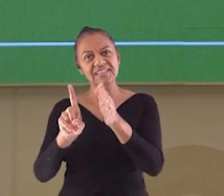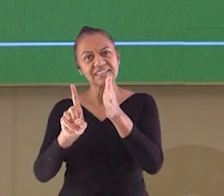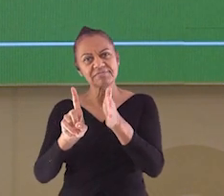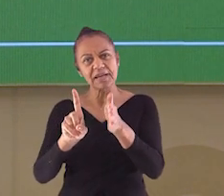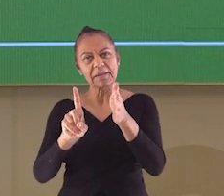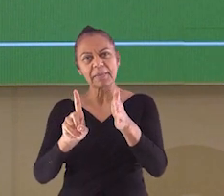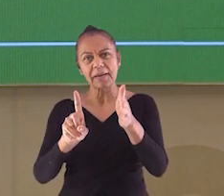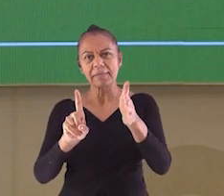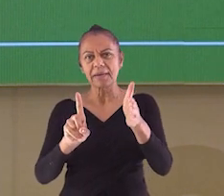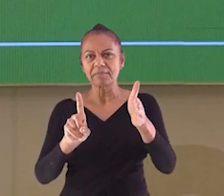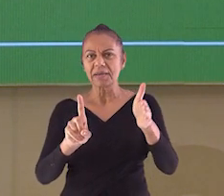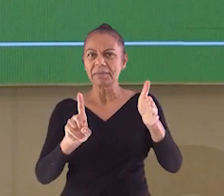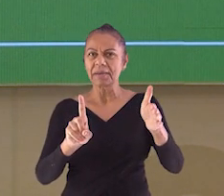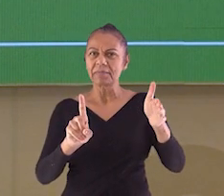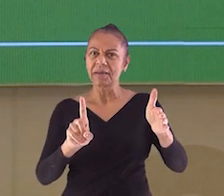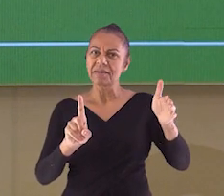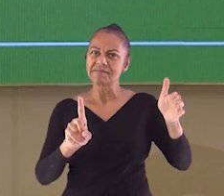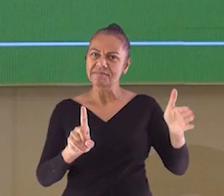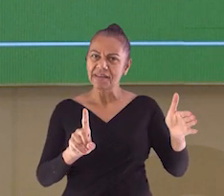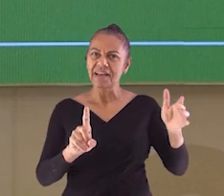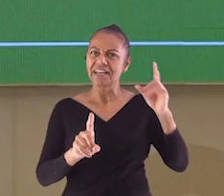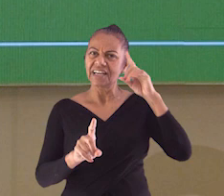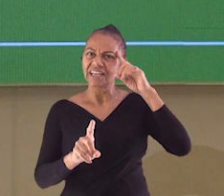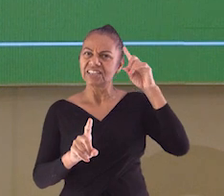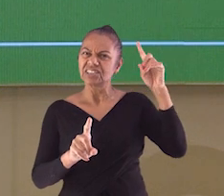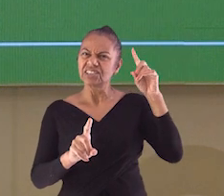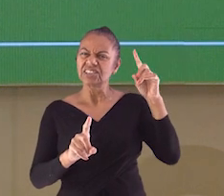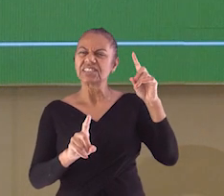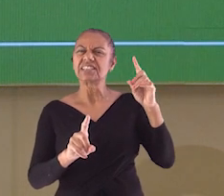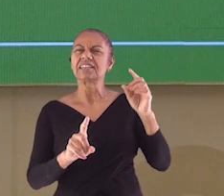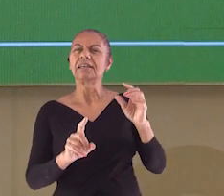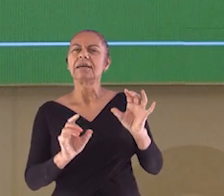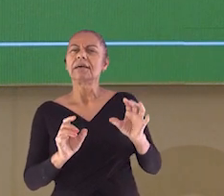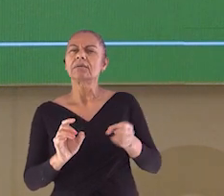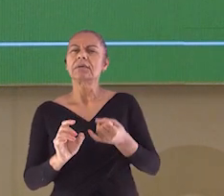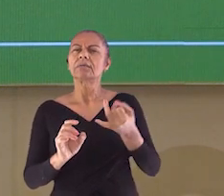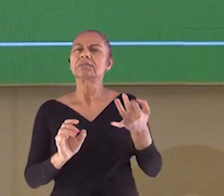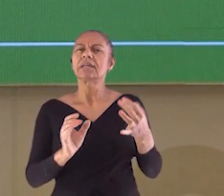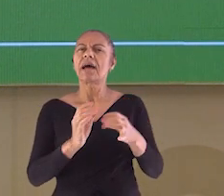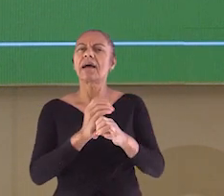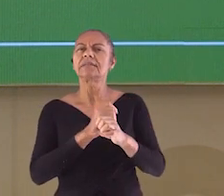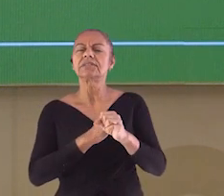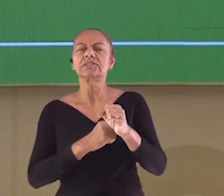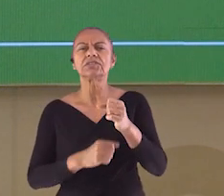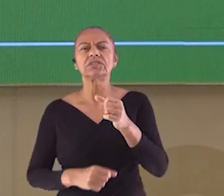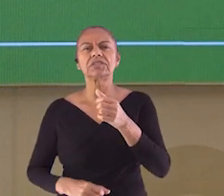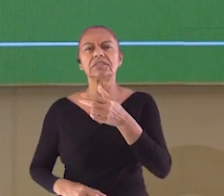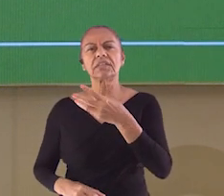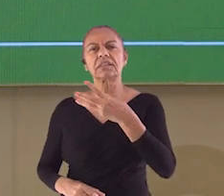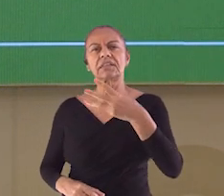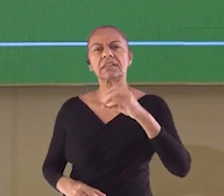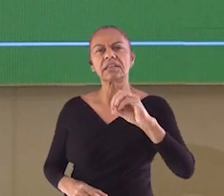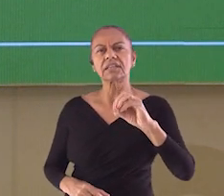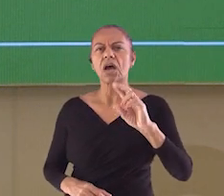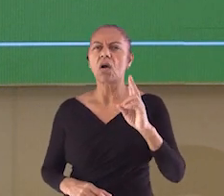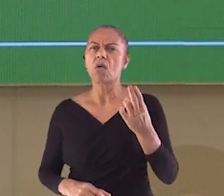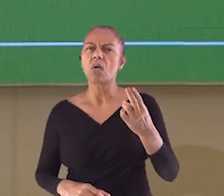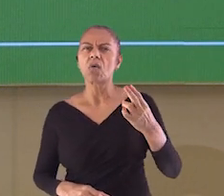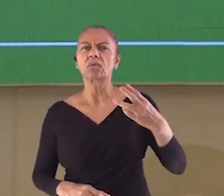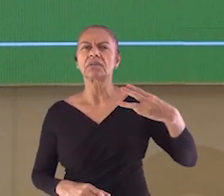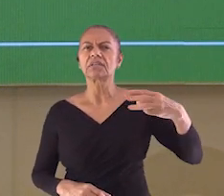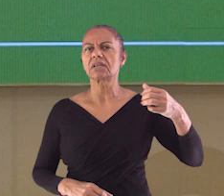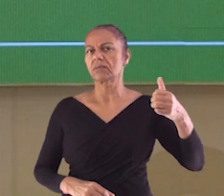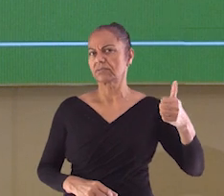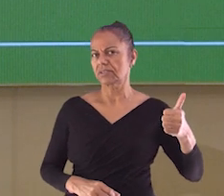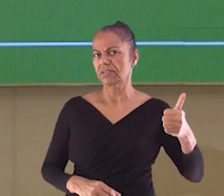de 30 ou 31 dias, com exceção de fevereiro, que tem 28 dias. E os meses são, vão